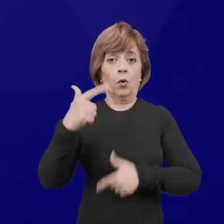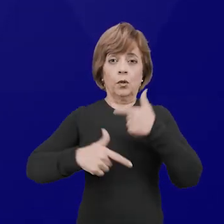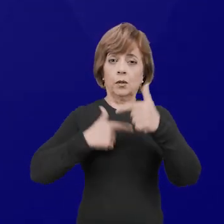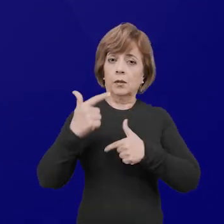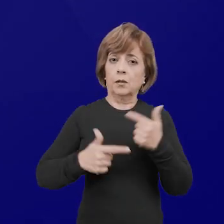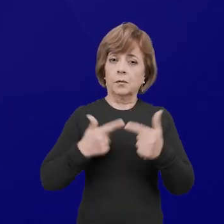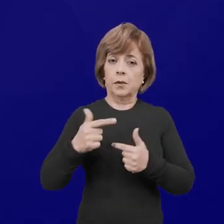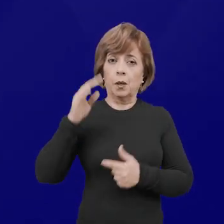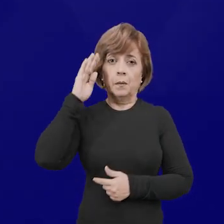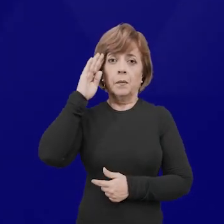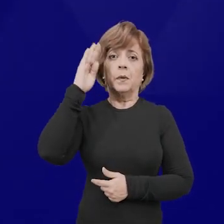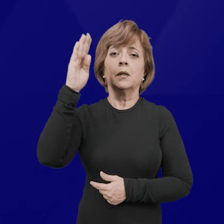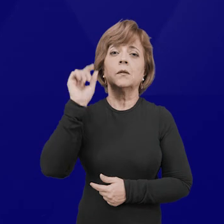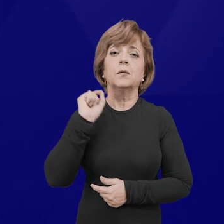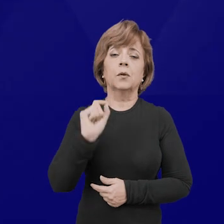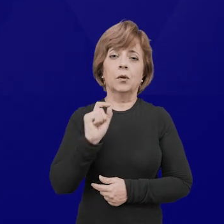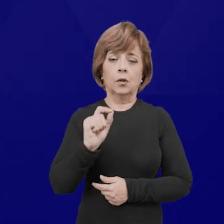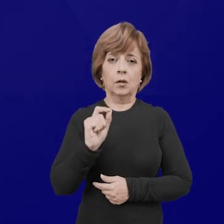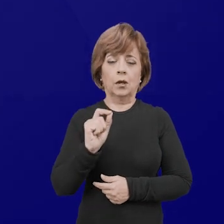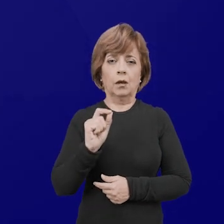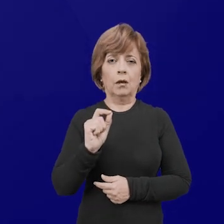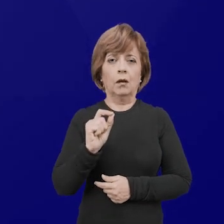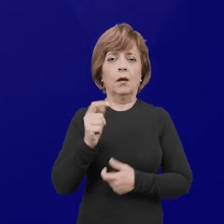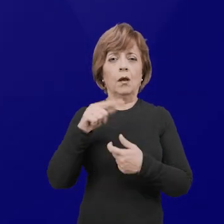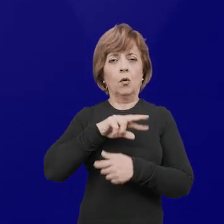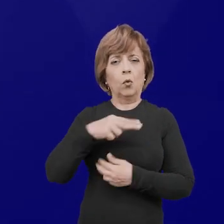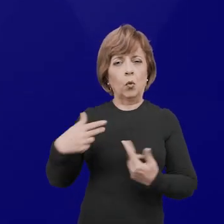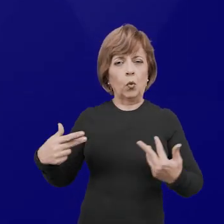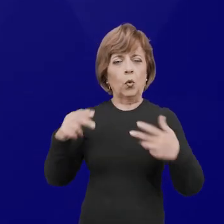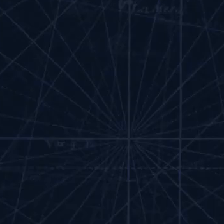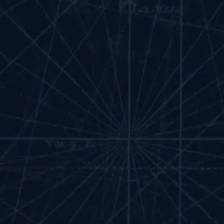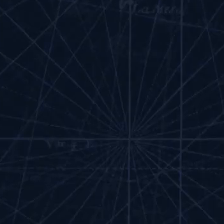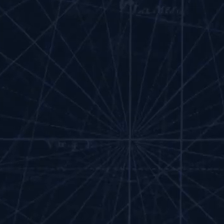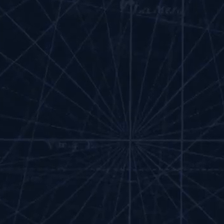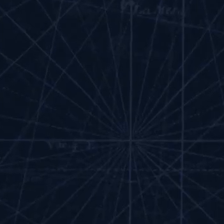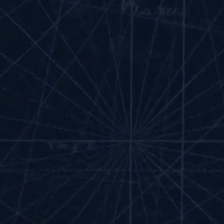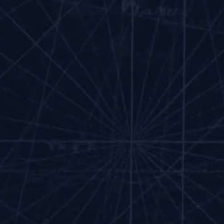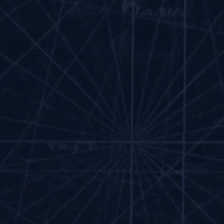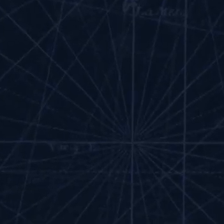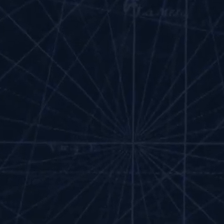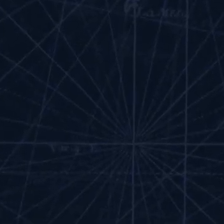a gente atuou principalmente sobre demanda aí da força-tarefa.